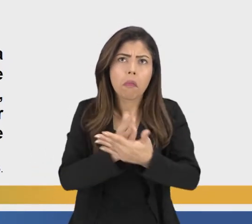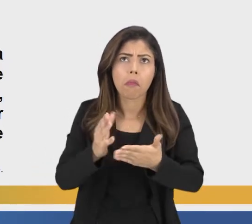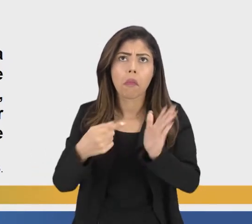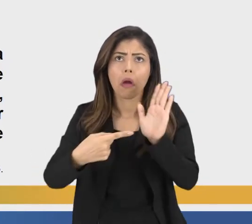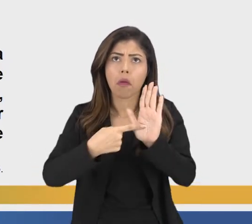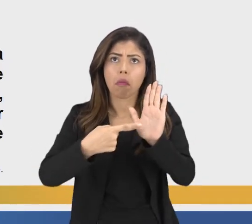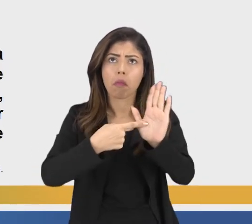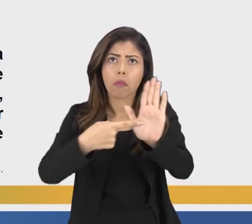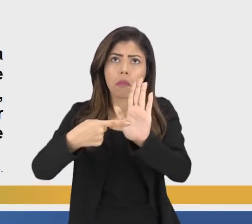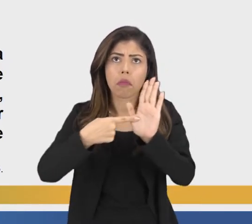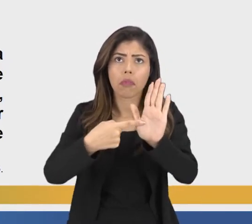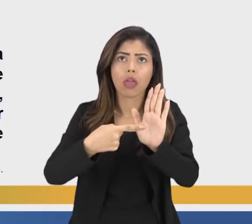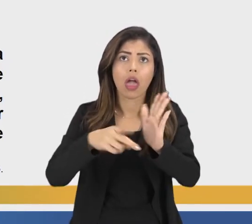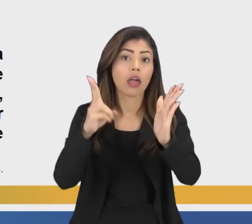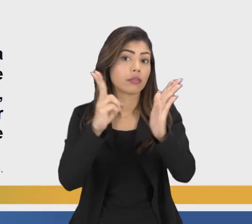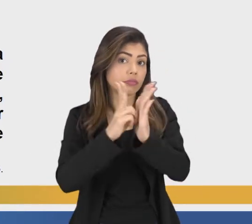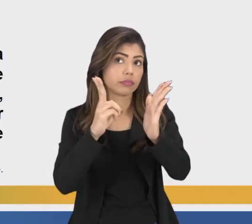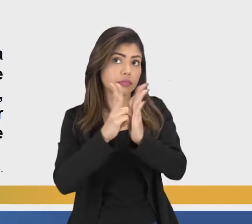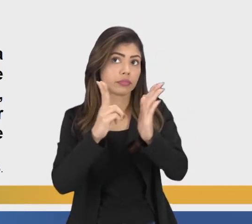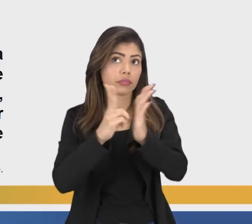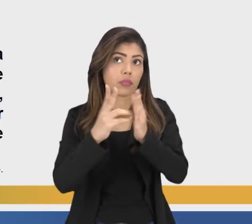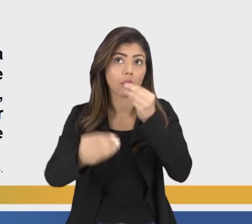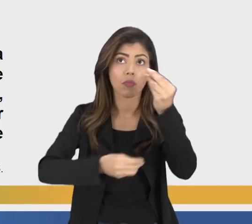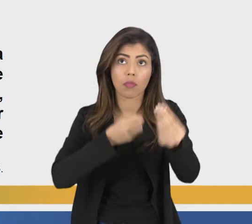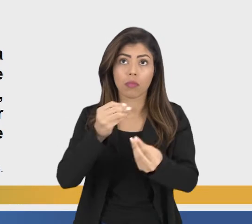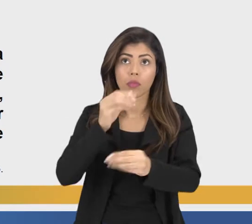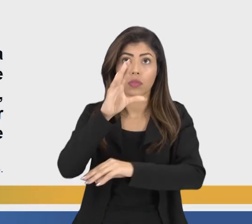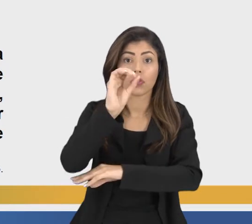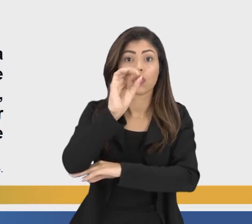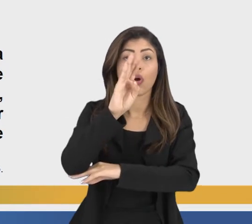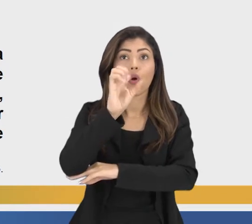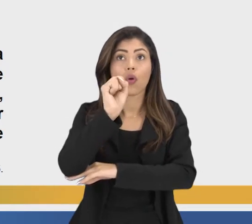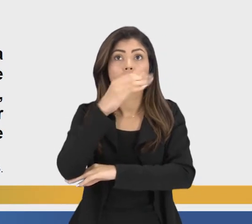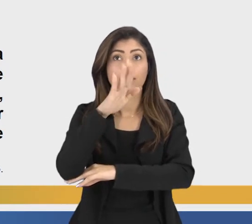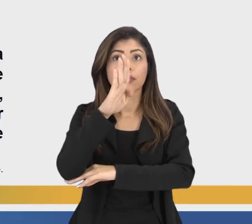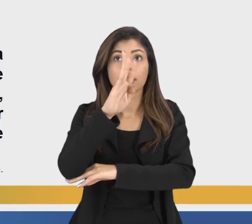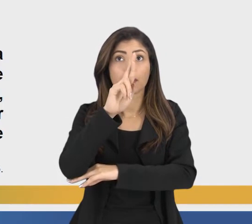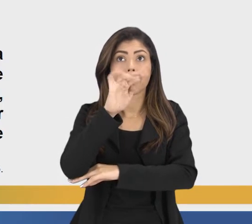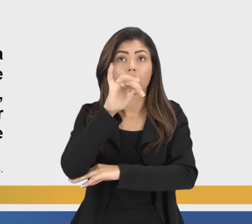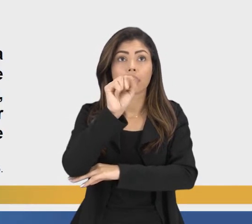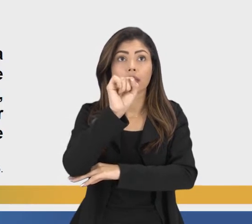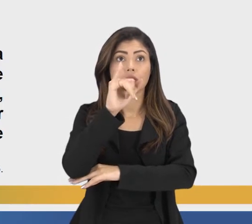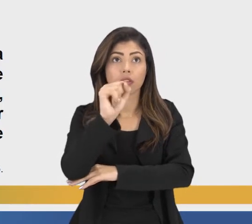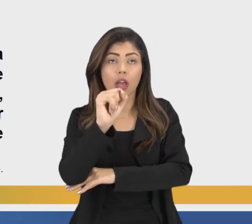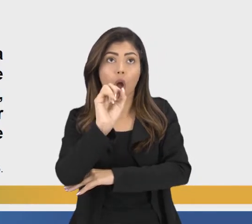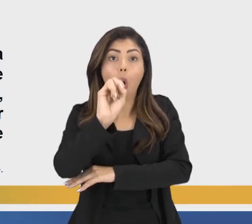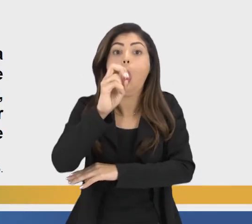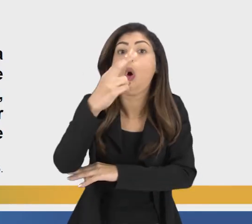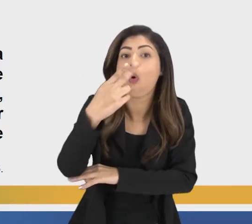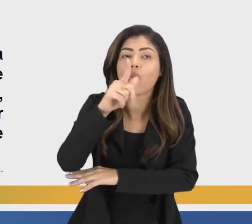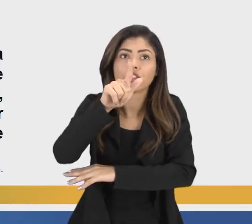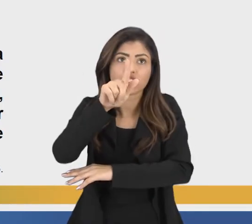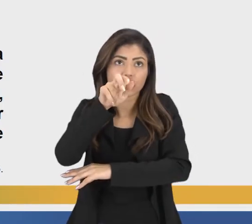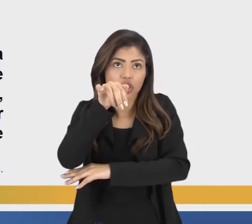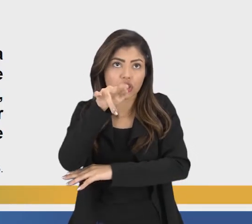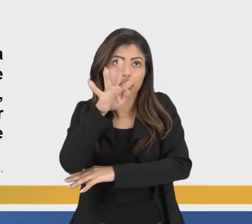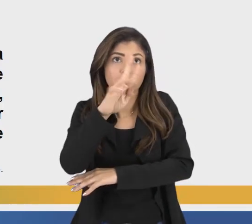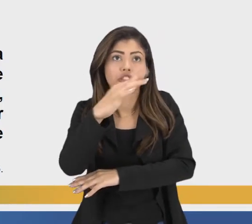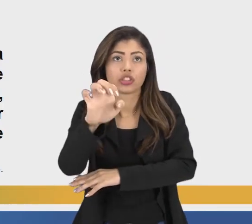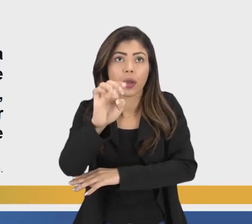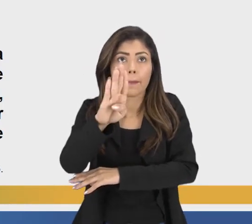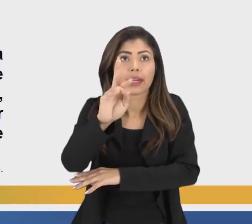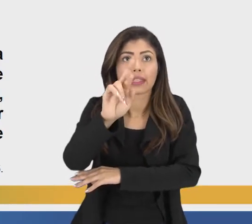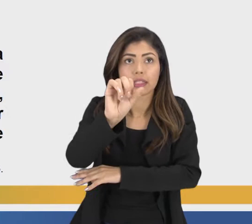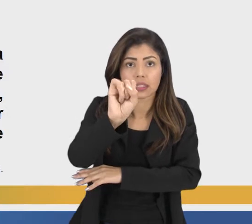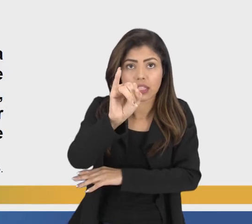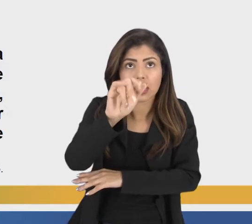se referem aos habitantes indígenas como os Brasis, ou gente Brasília, e ocasionalmente